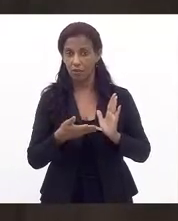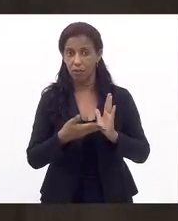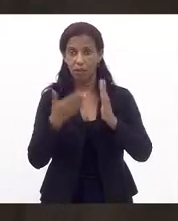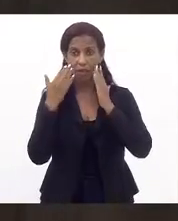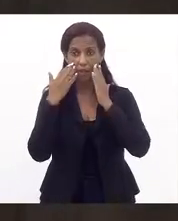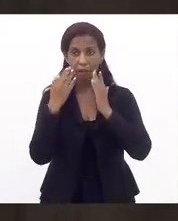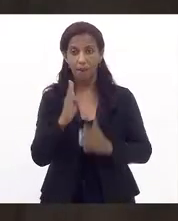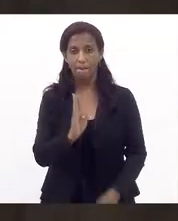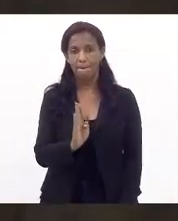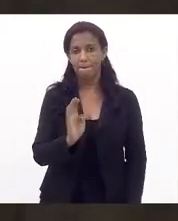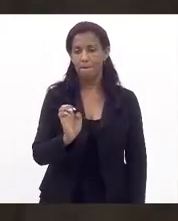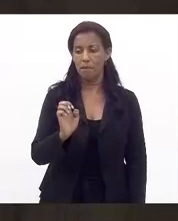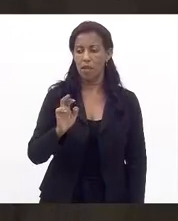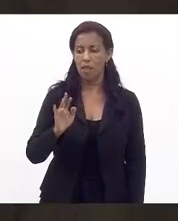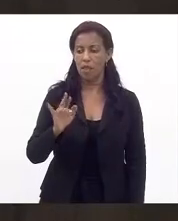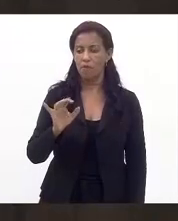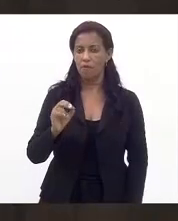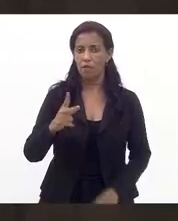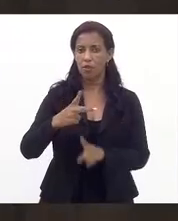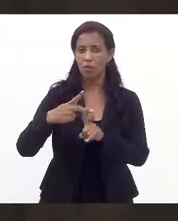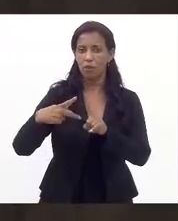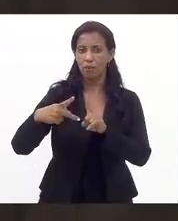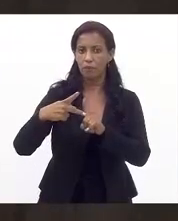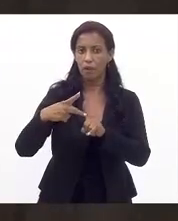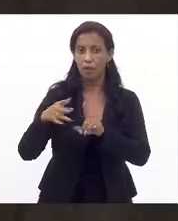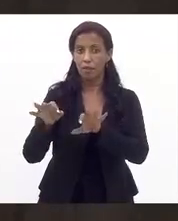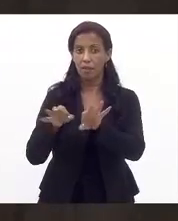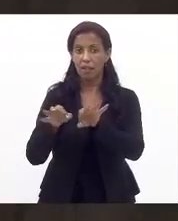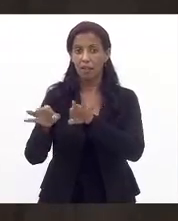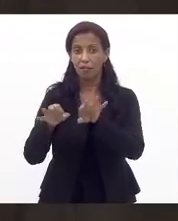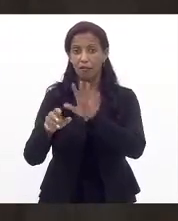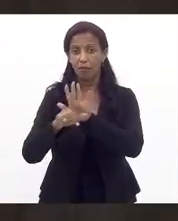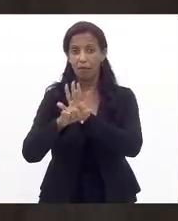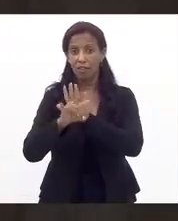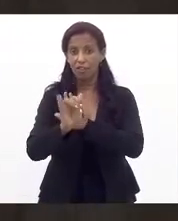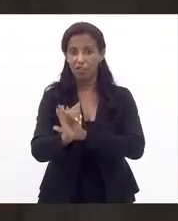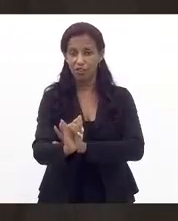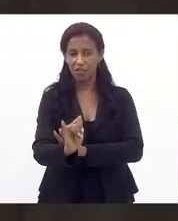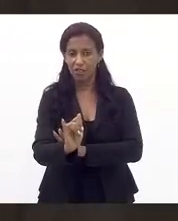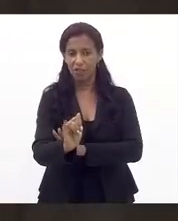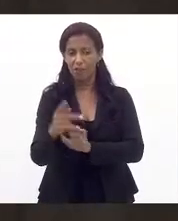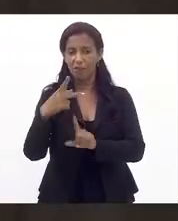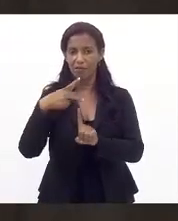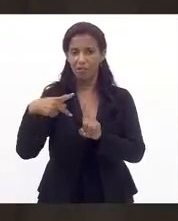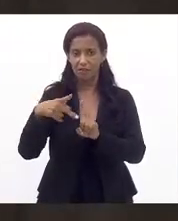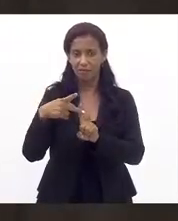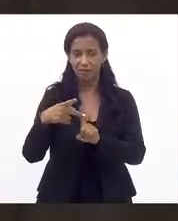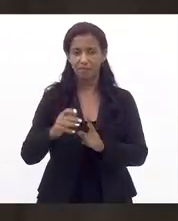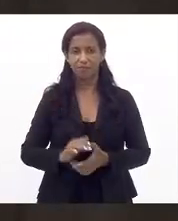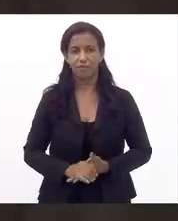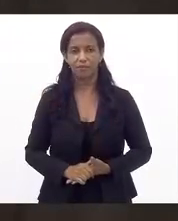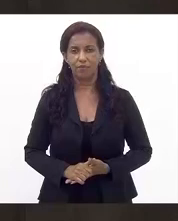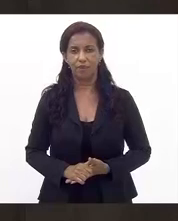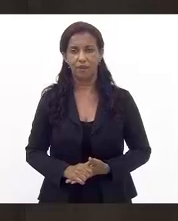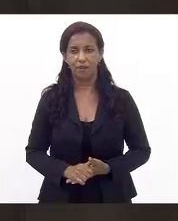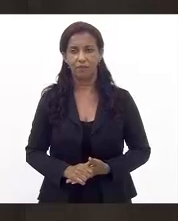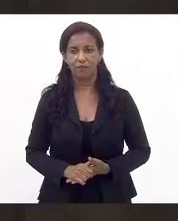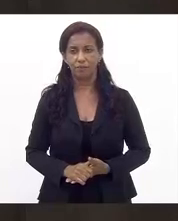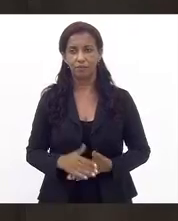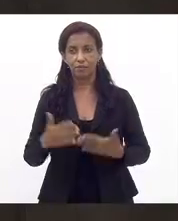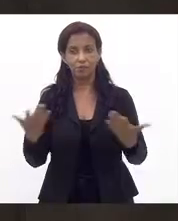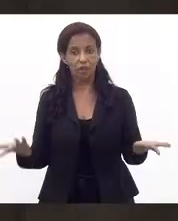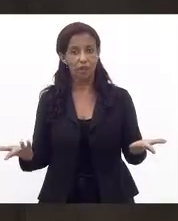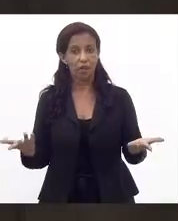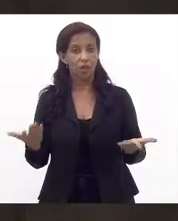a expressão benefícios previdenciários na forma da legislação previdenciária ou seja